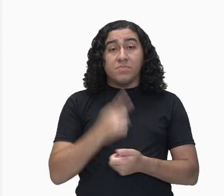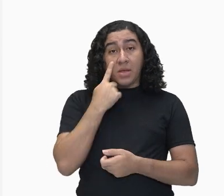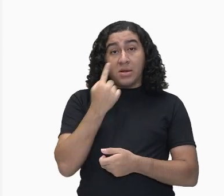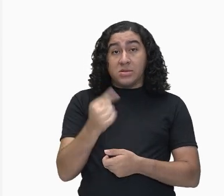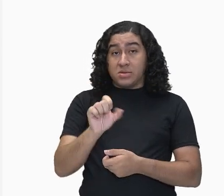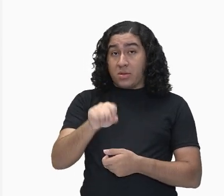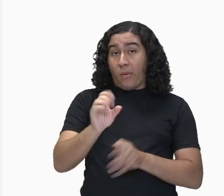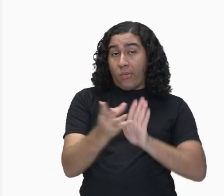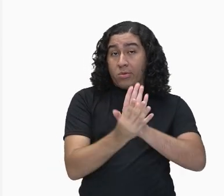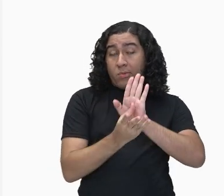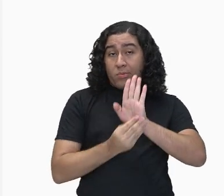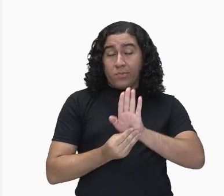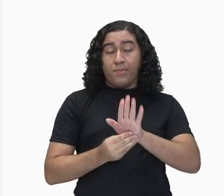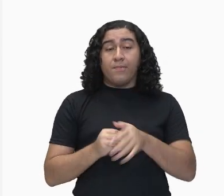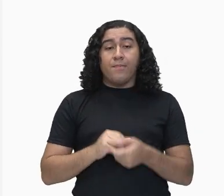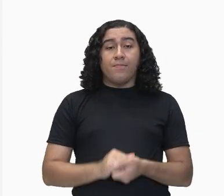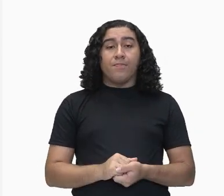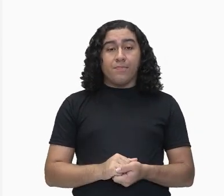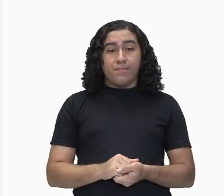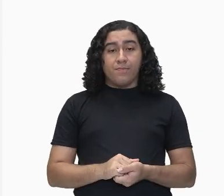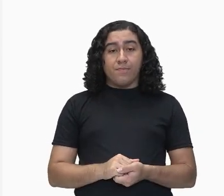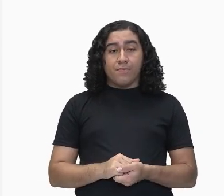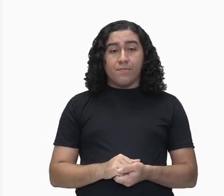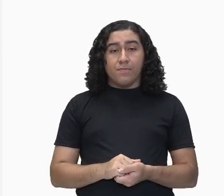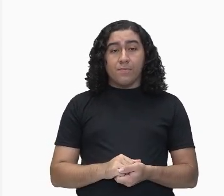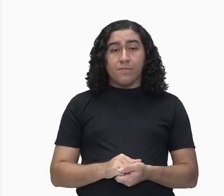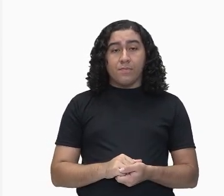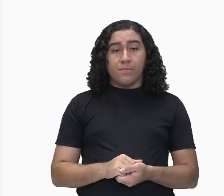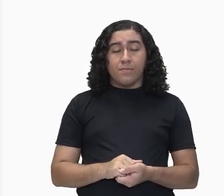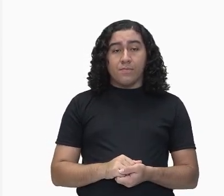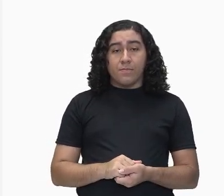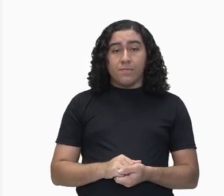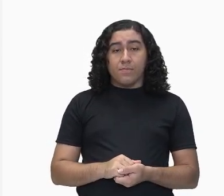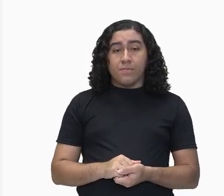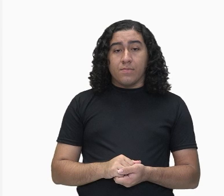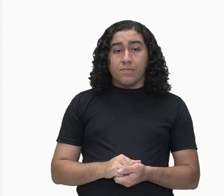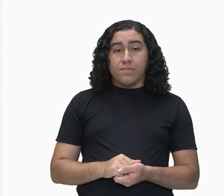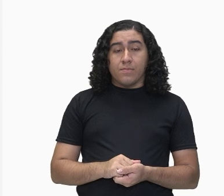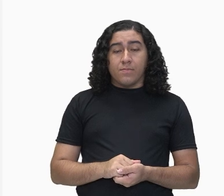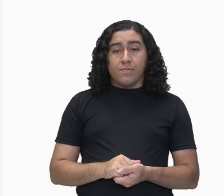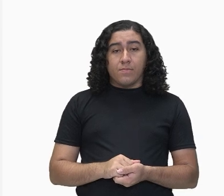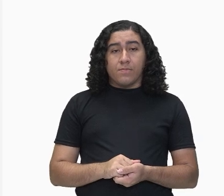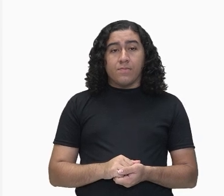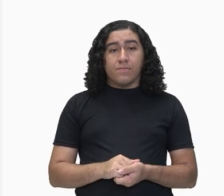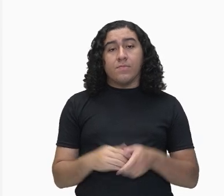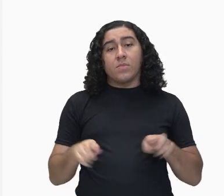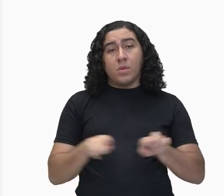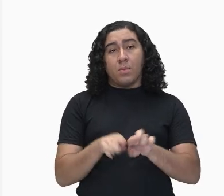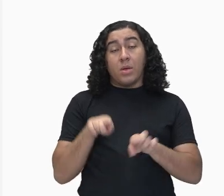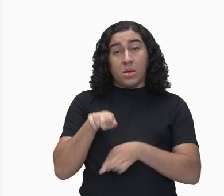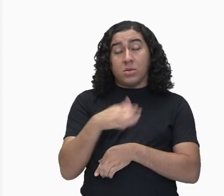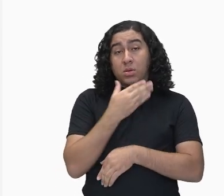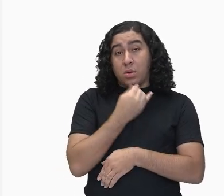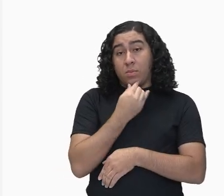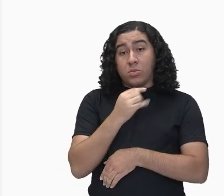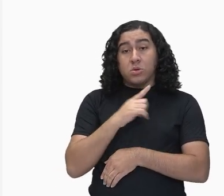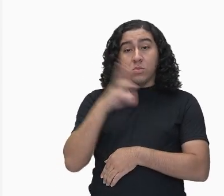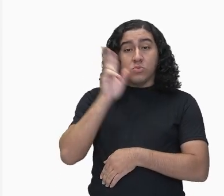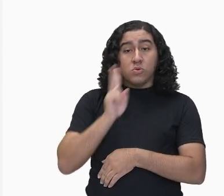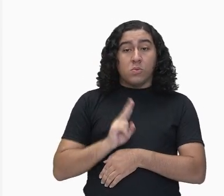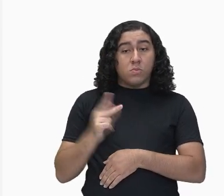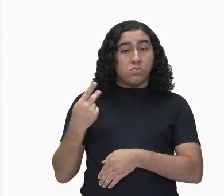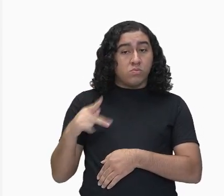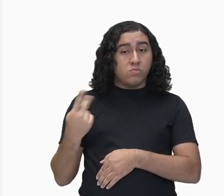interessante. E o Álvares de Azevedo também tem sua história, né? Como todos os autores, todos